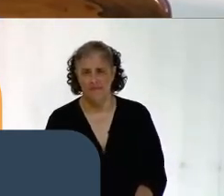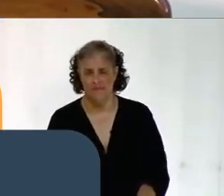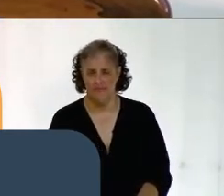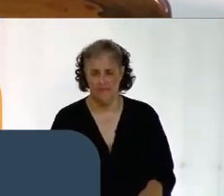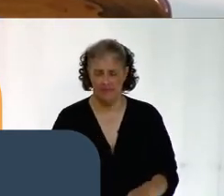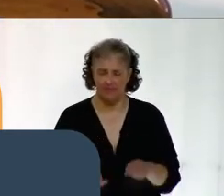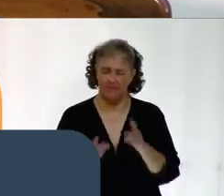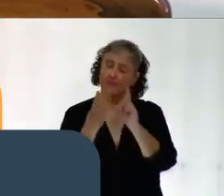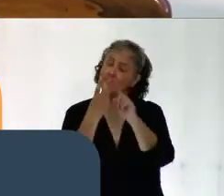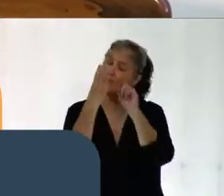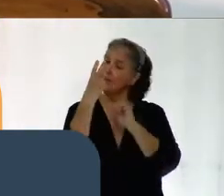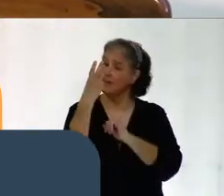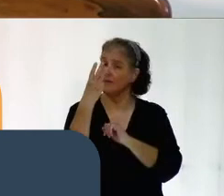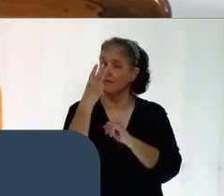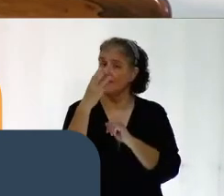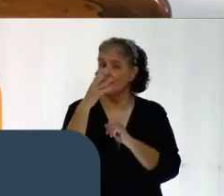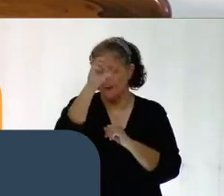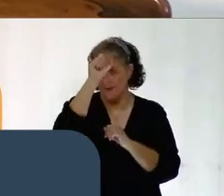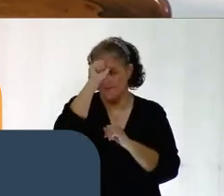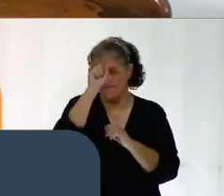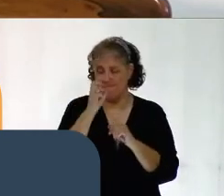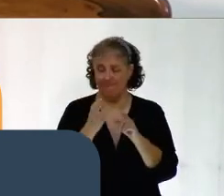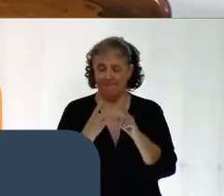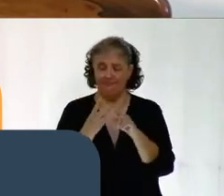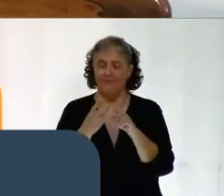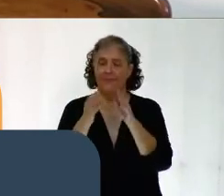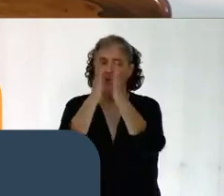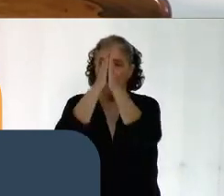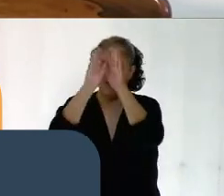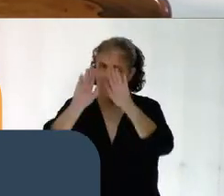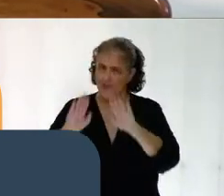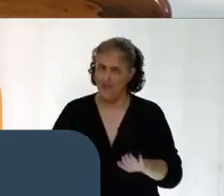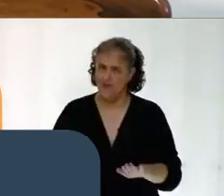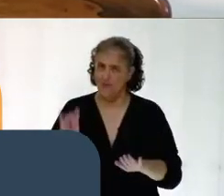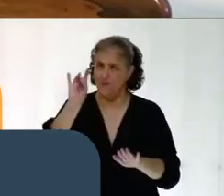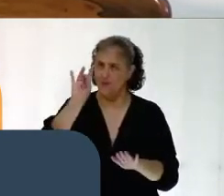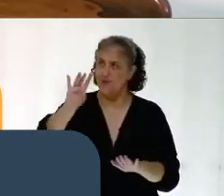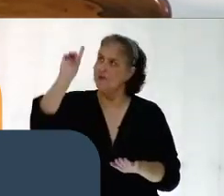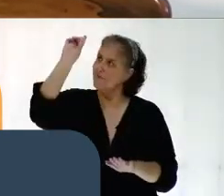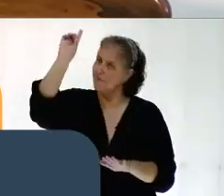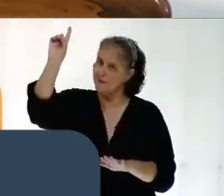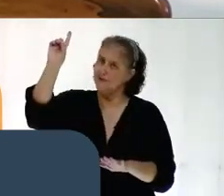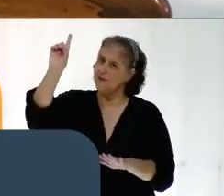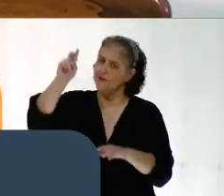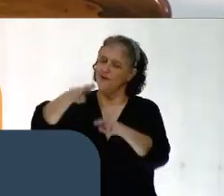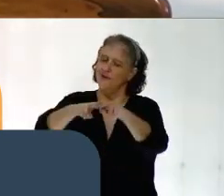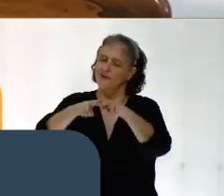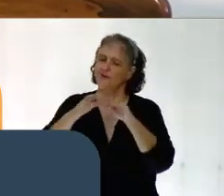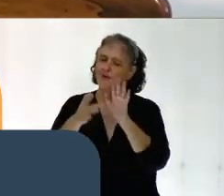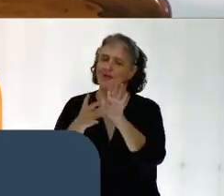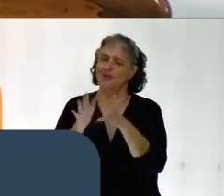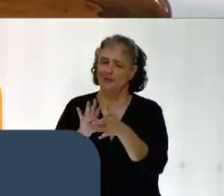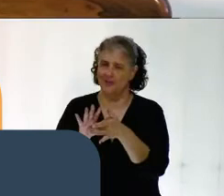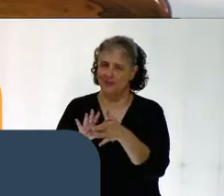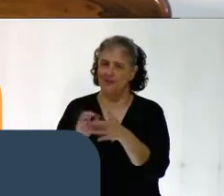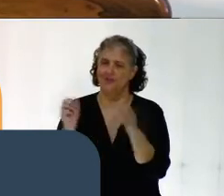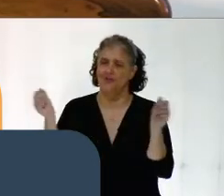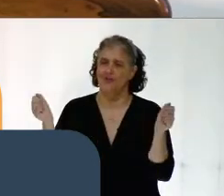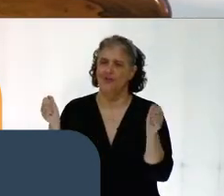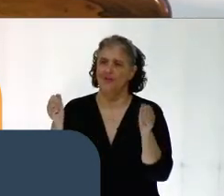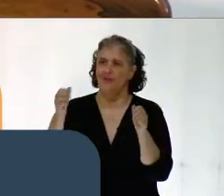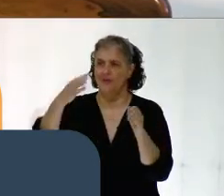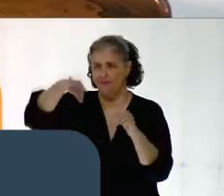terceira aplicação adoremos somente a deus por jesus cristo na unidade do espírito santo